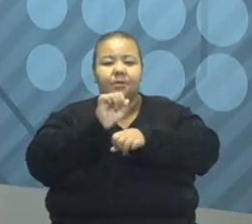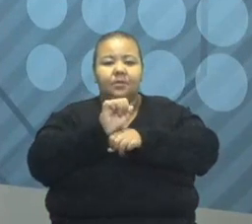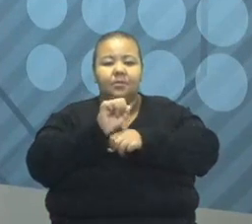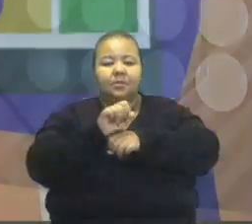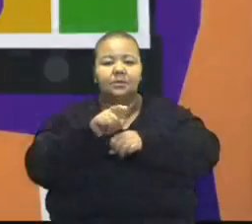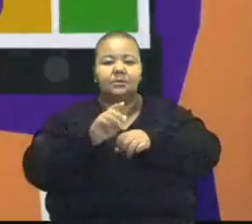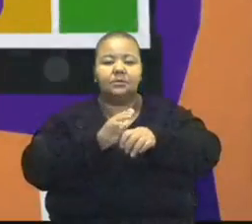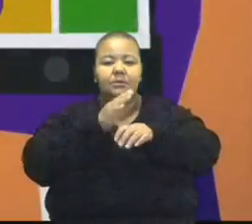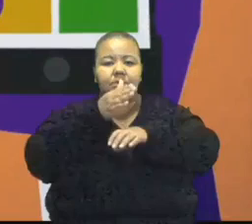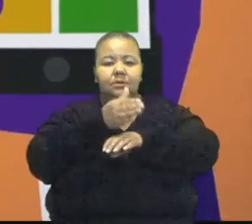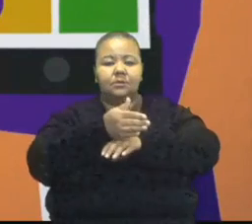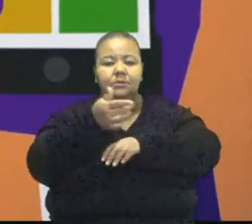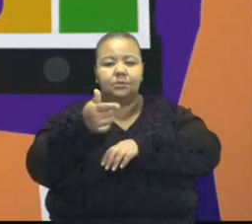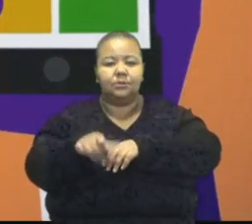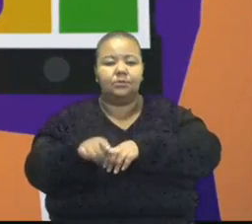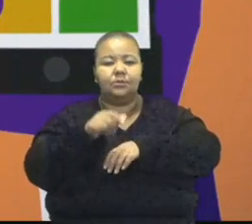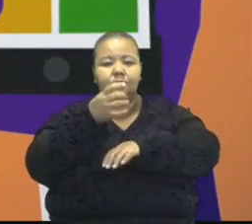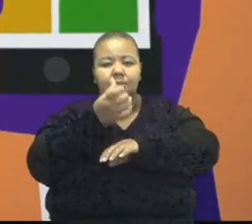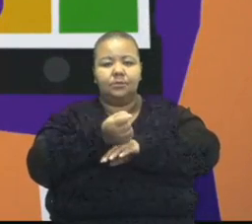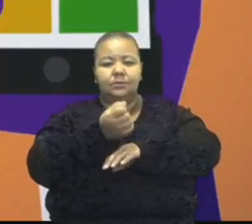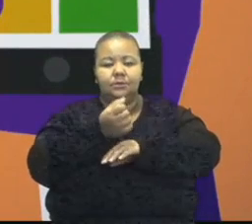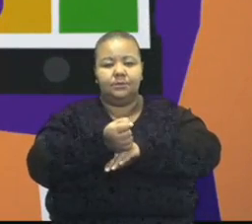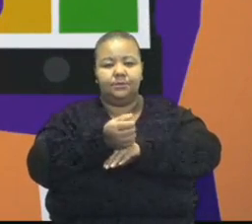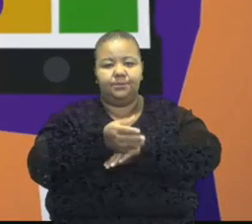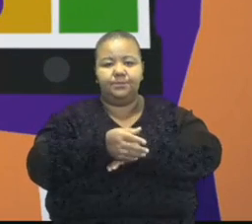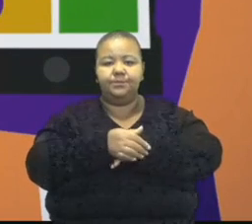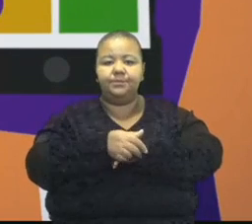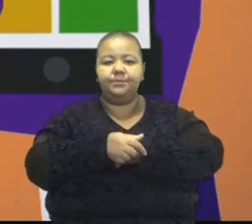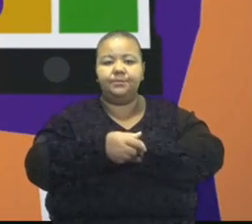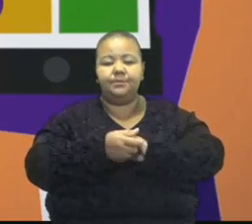vai acessar novamente o aplicativo.